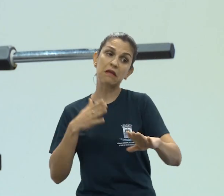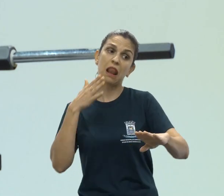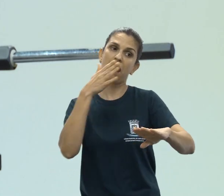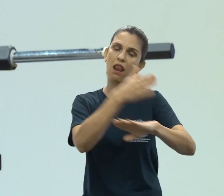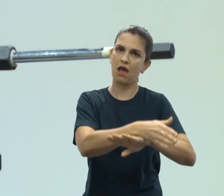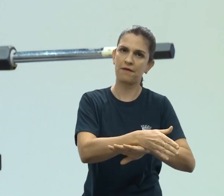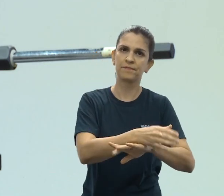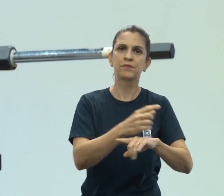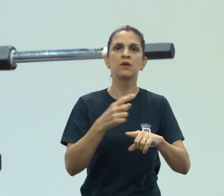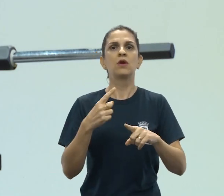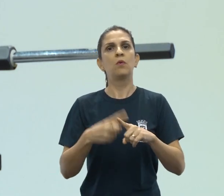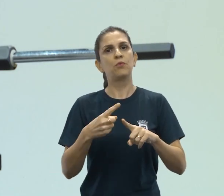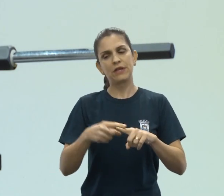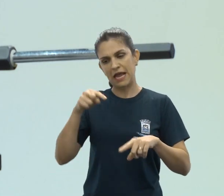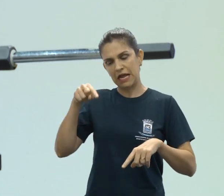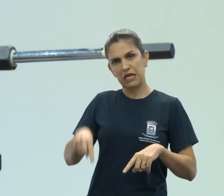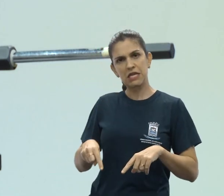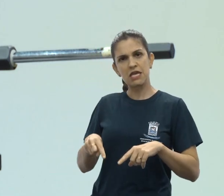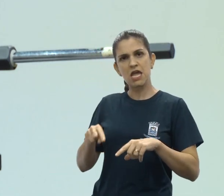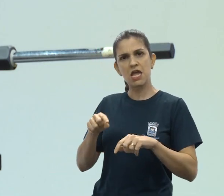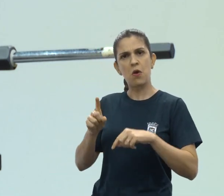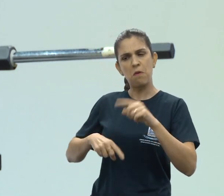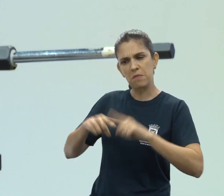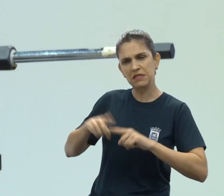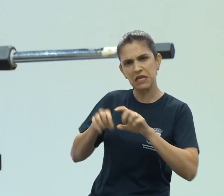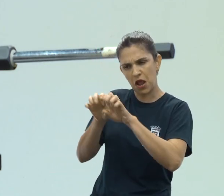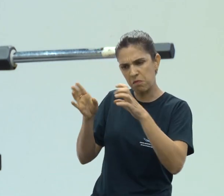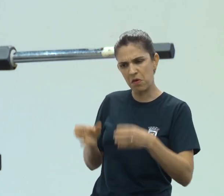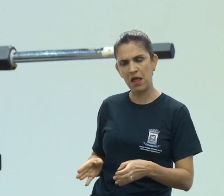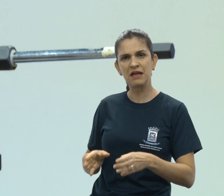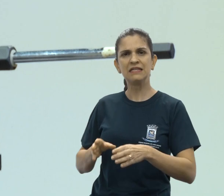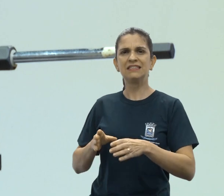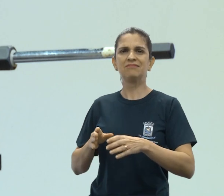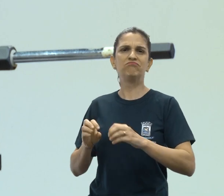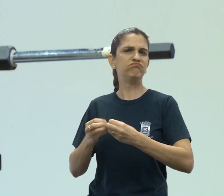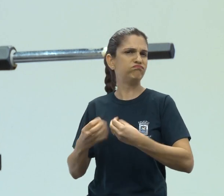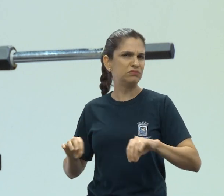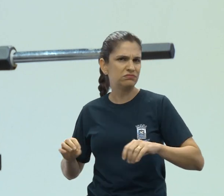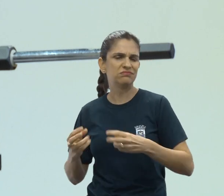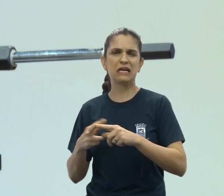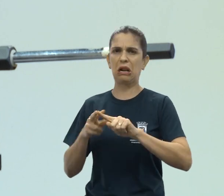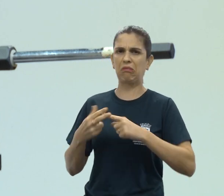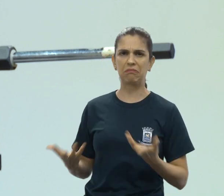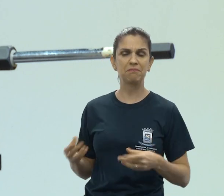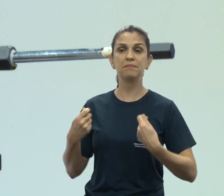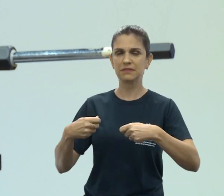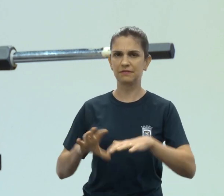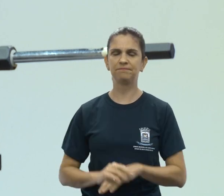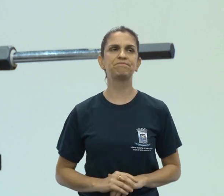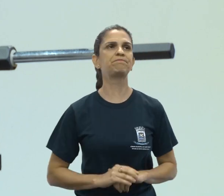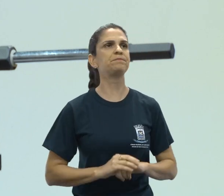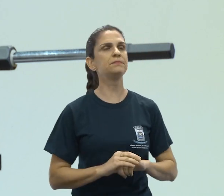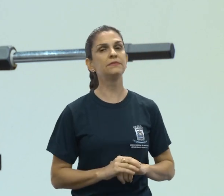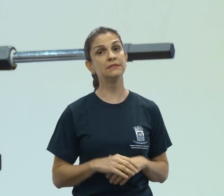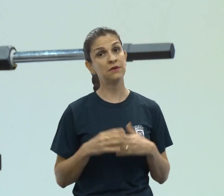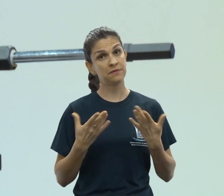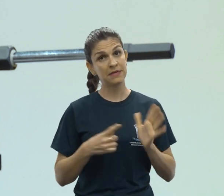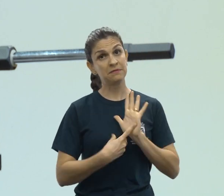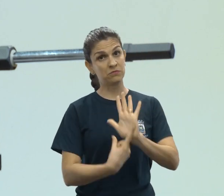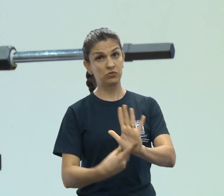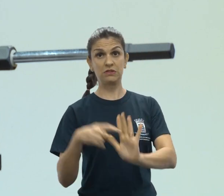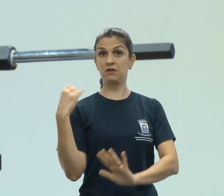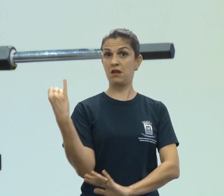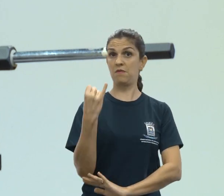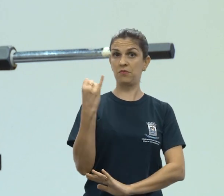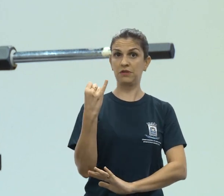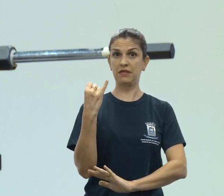estava estragado e eles não tinham condição. Mas aí é que a importância, né, Dai, desse podcast.